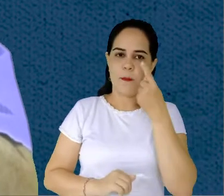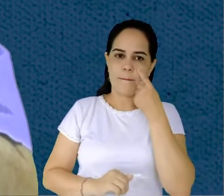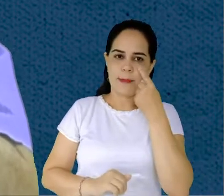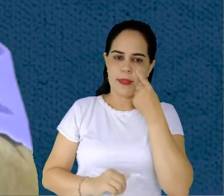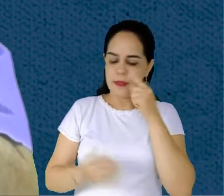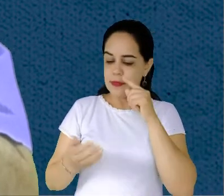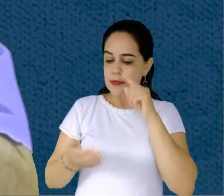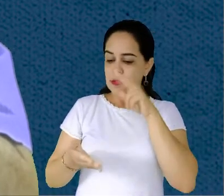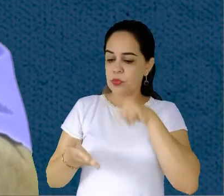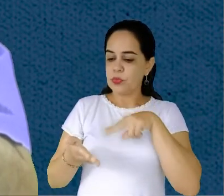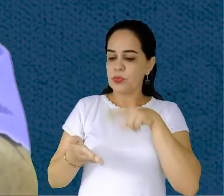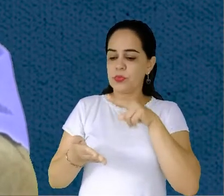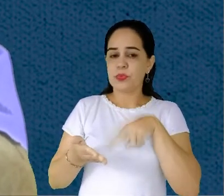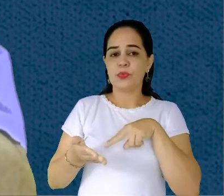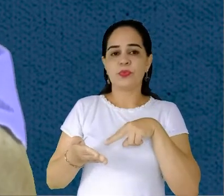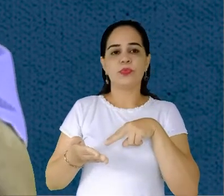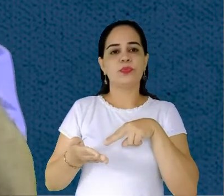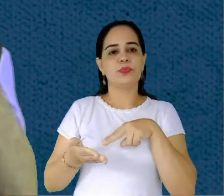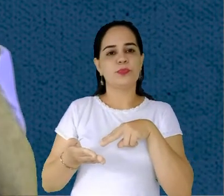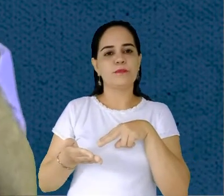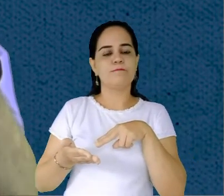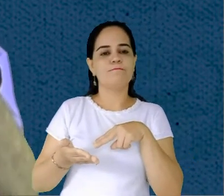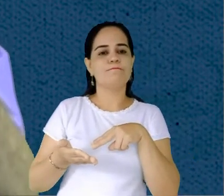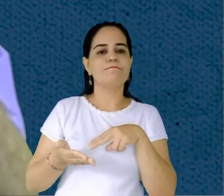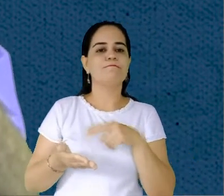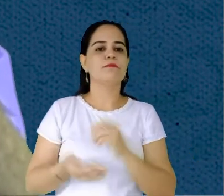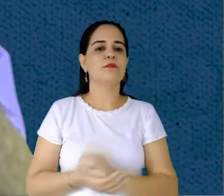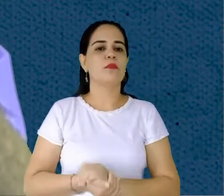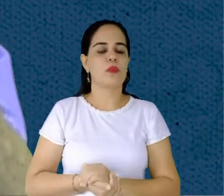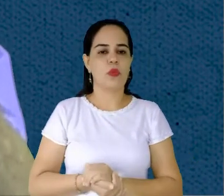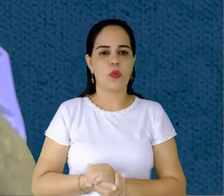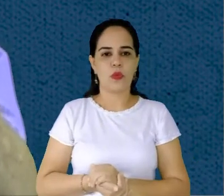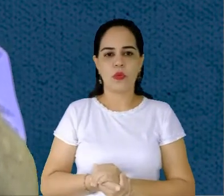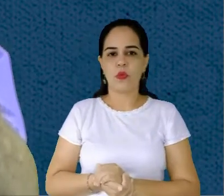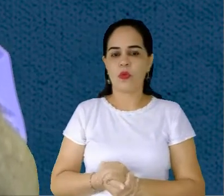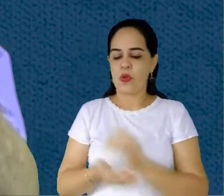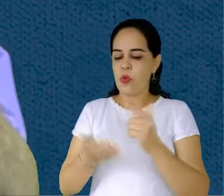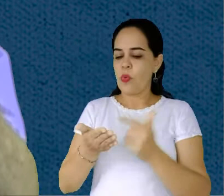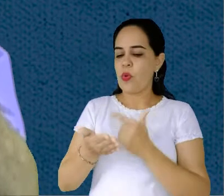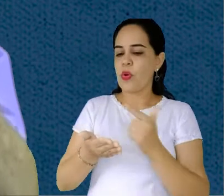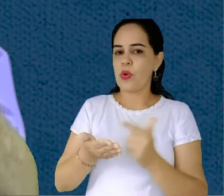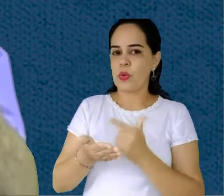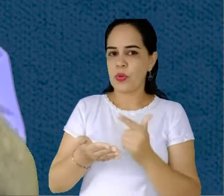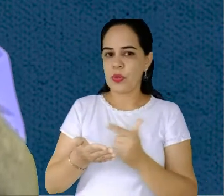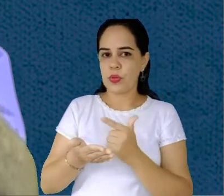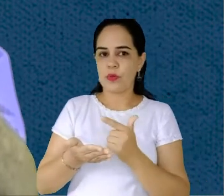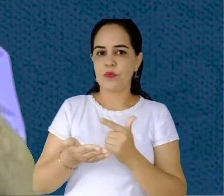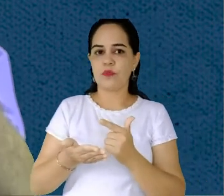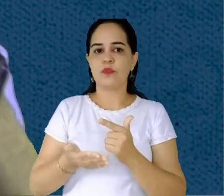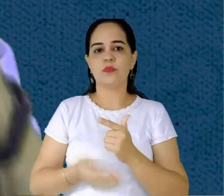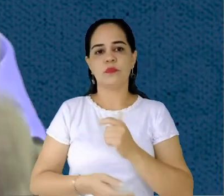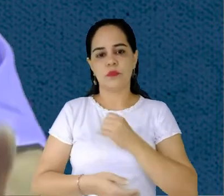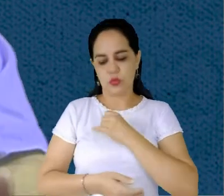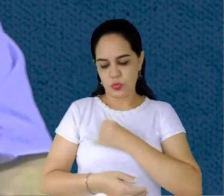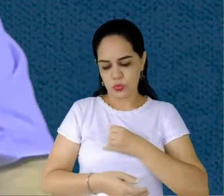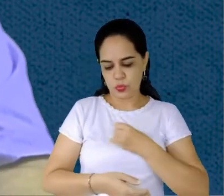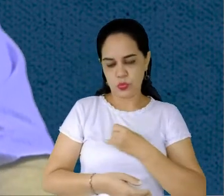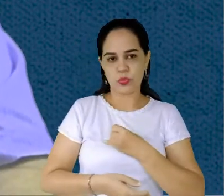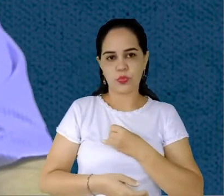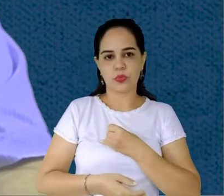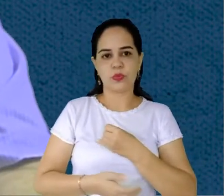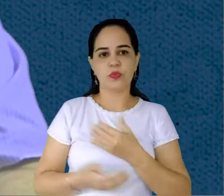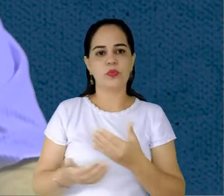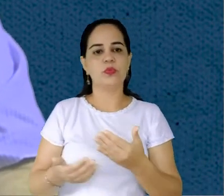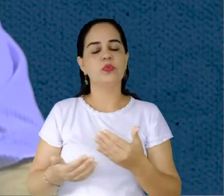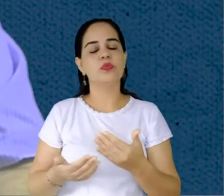Evangelista, recolhe, pois, a despedida de Jesus dos seus discípulos. Mais uma vez, ele